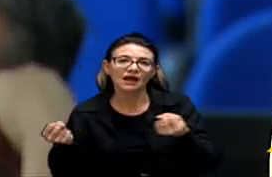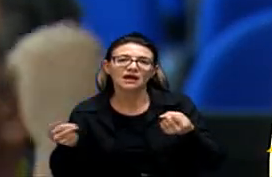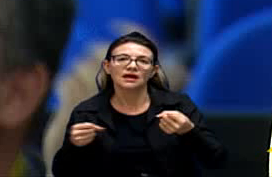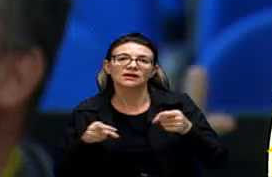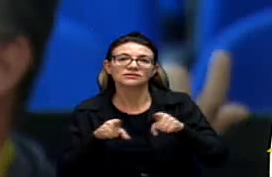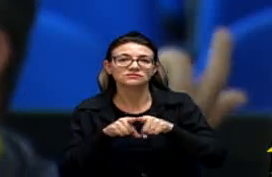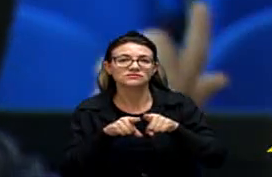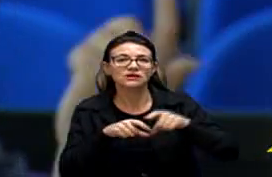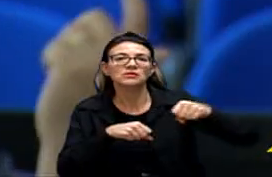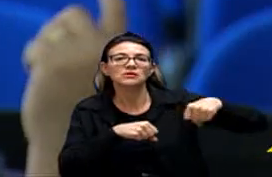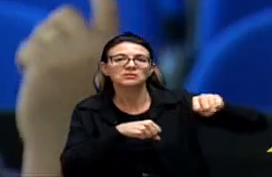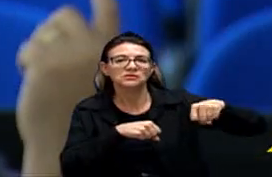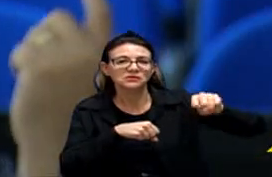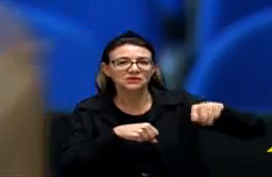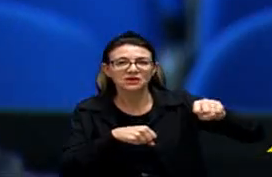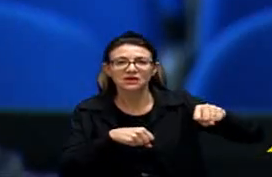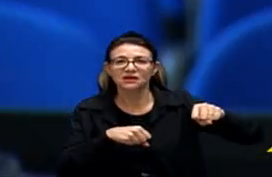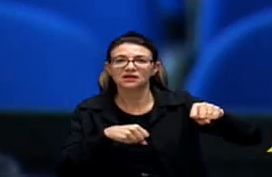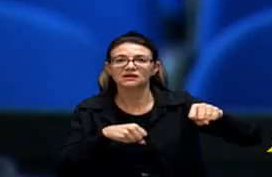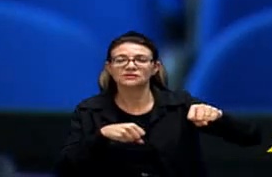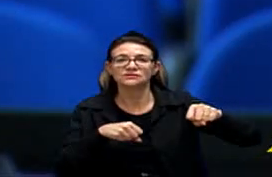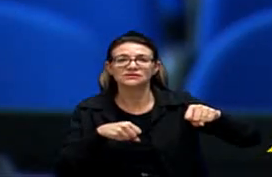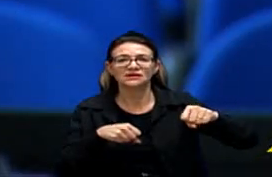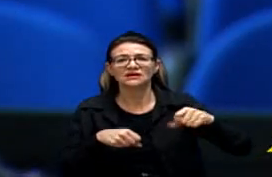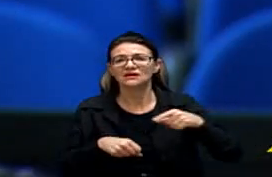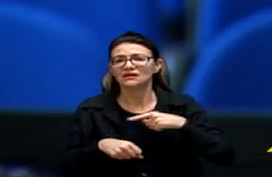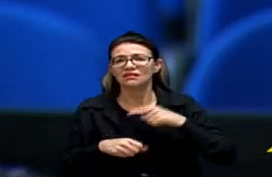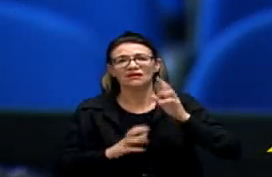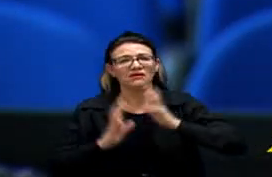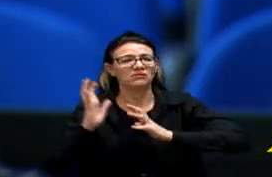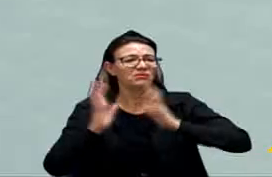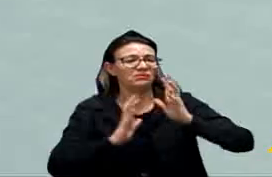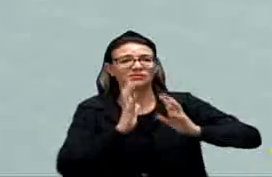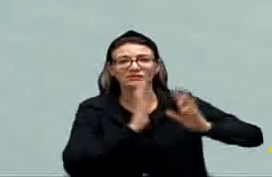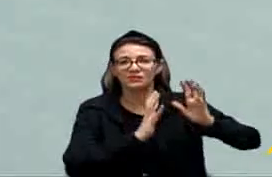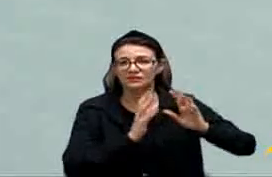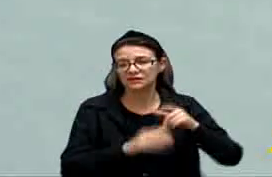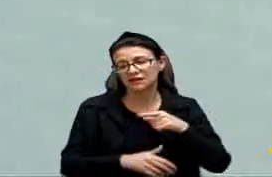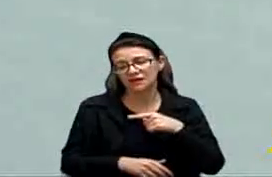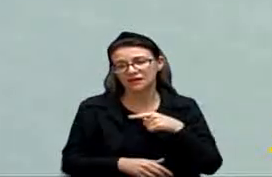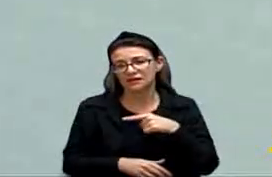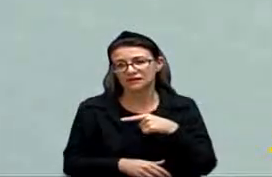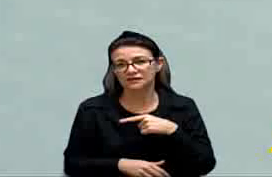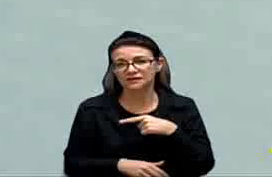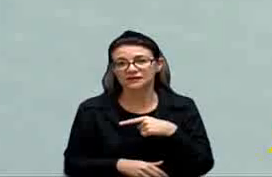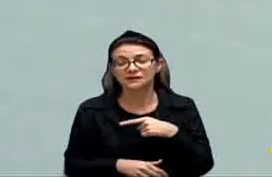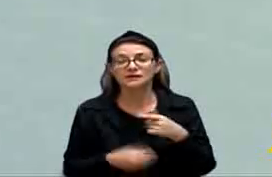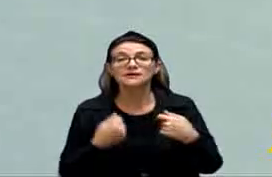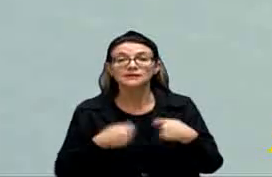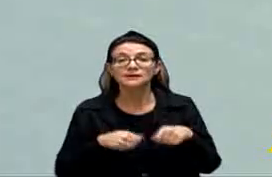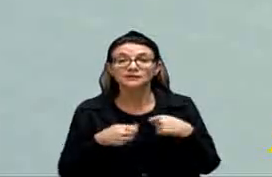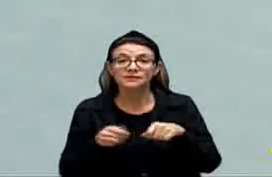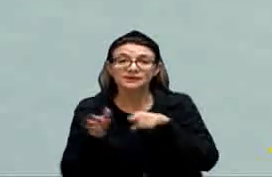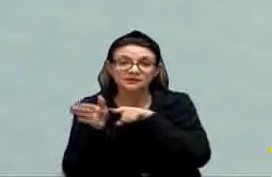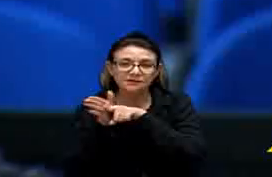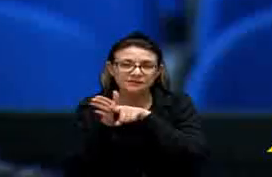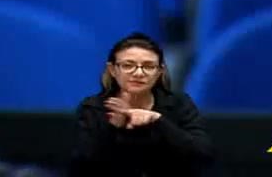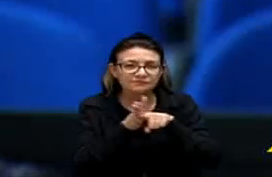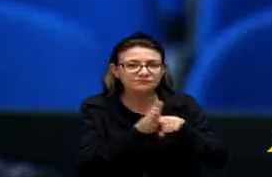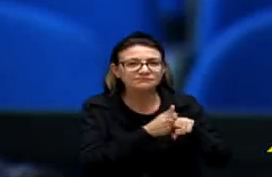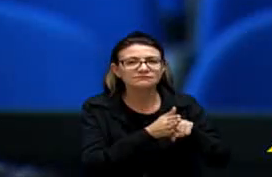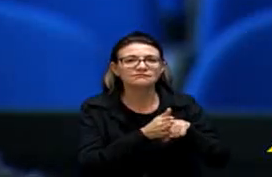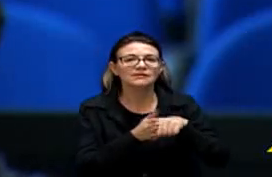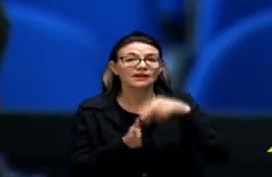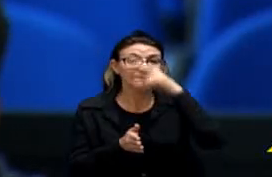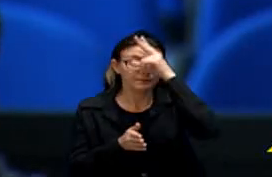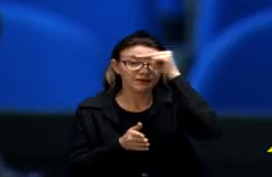xingamento né Depende quem está na no comando o que a gente precisa ter é fiscalização da prefeitura E para